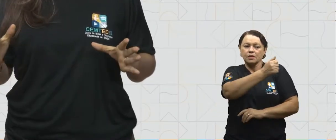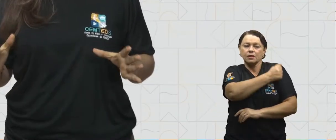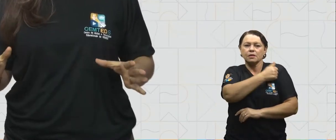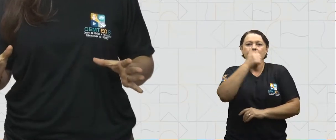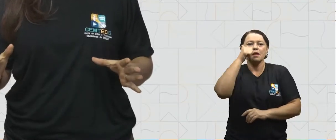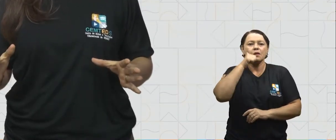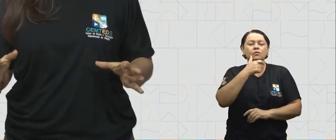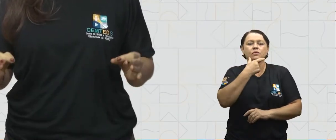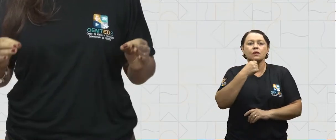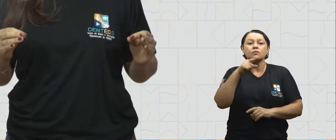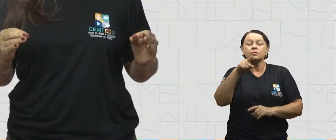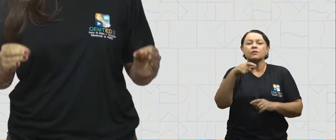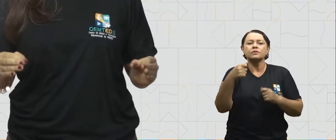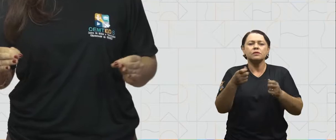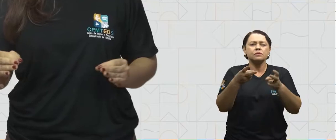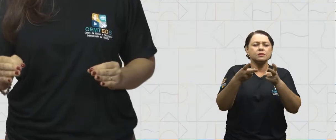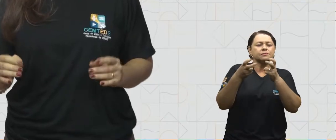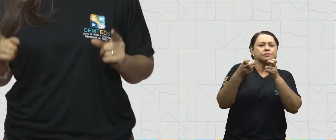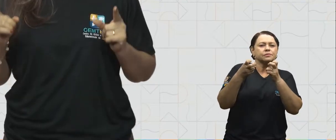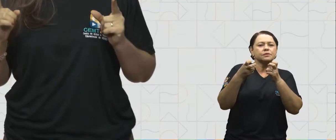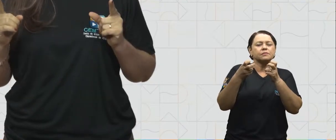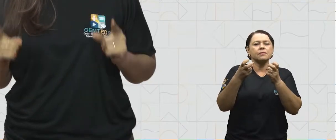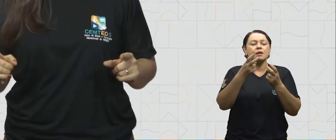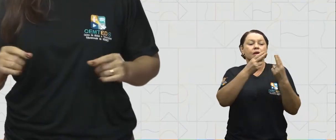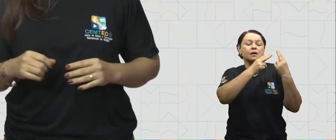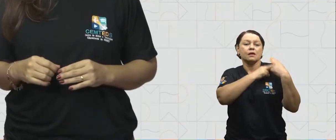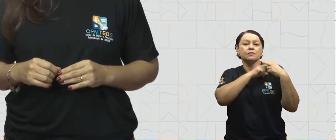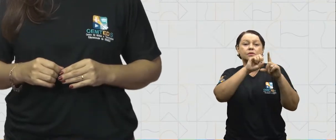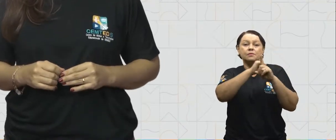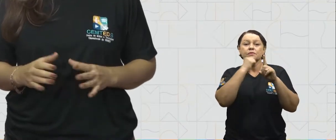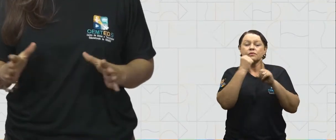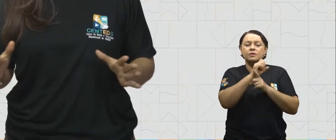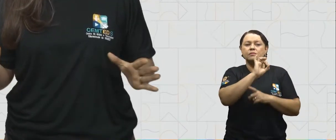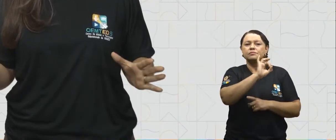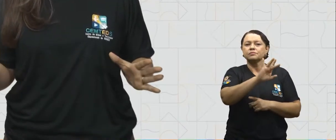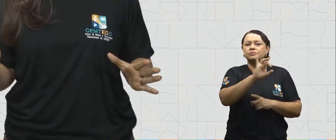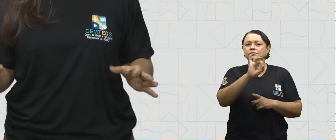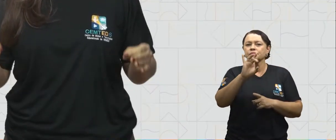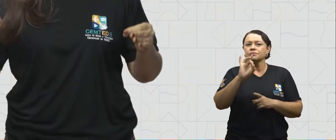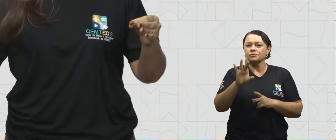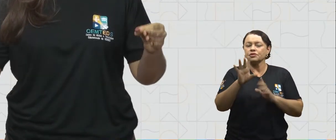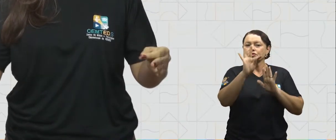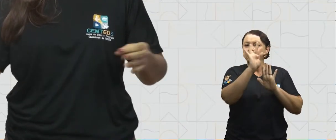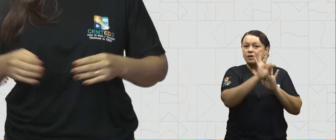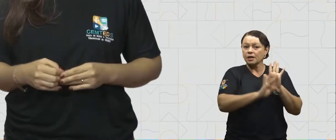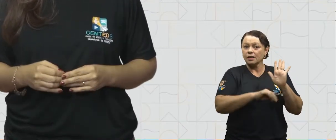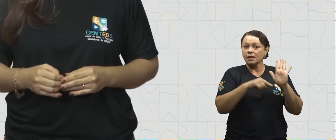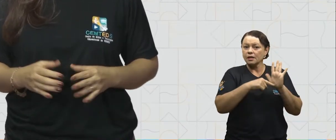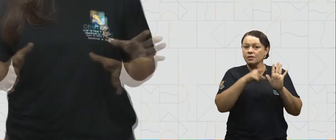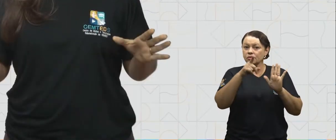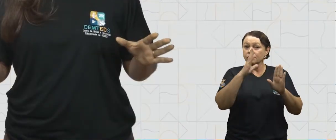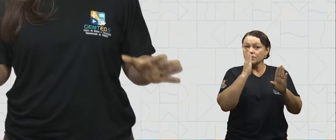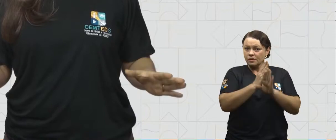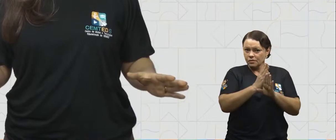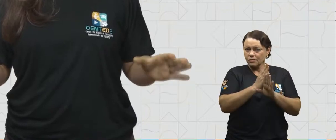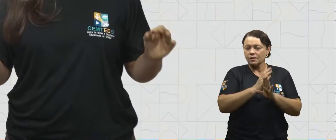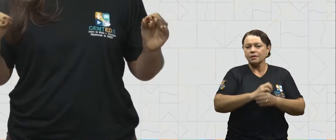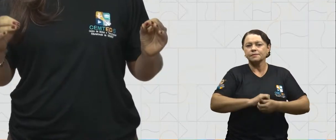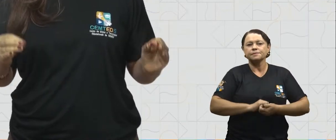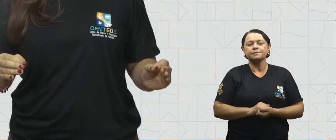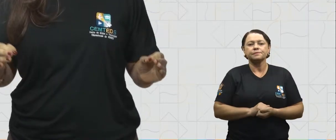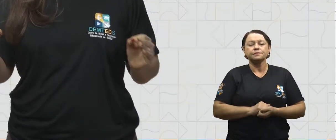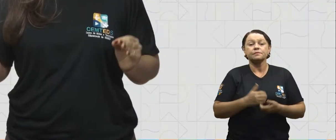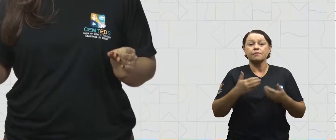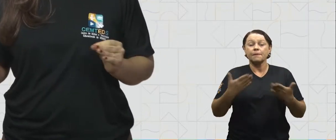a função social de cada texto que você se deparar. Visto isso, avancemos. As